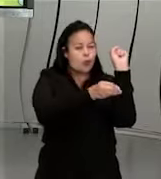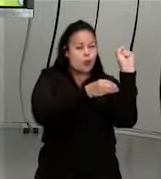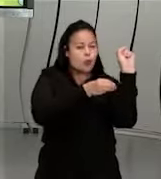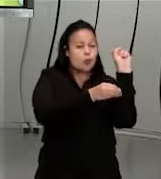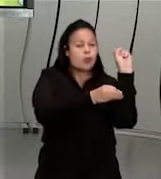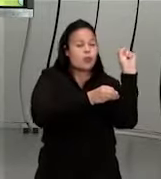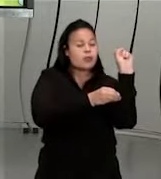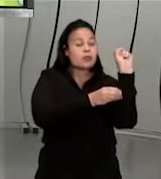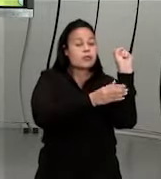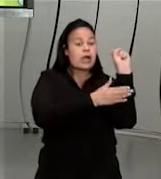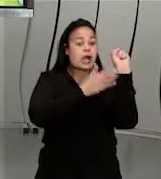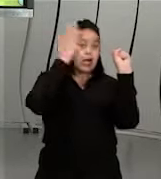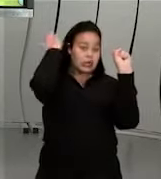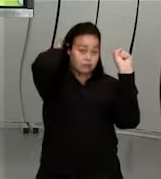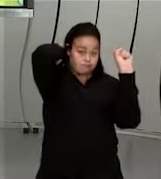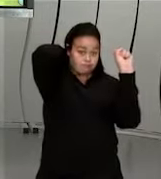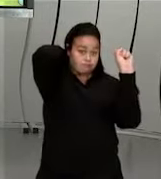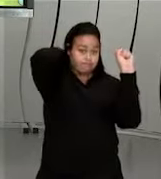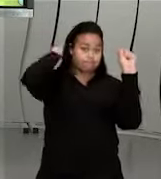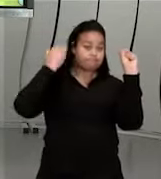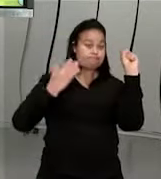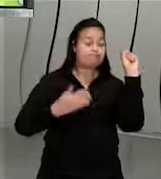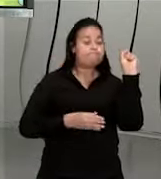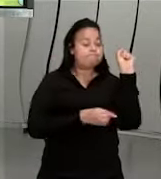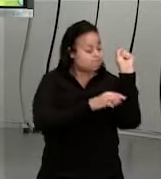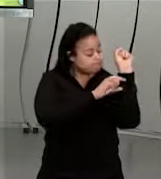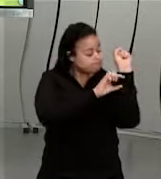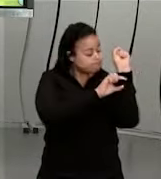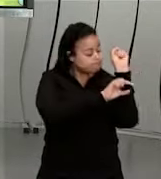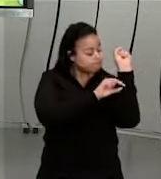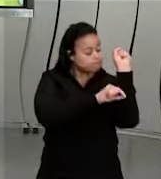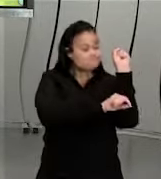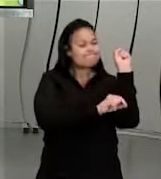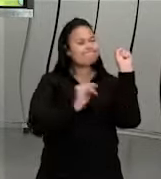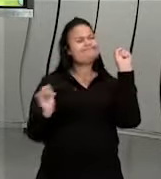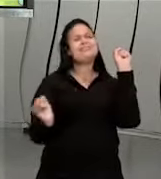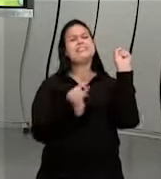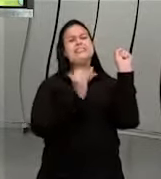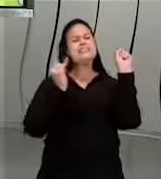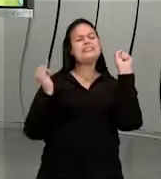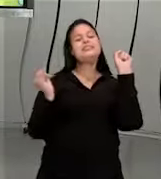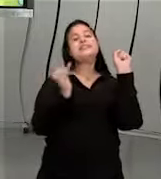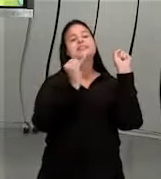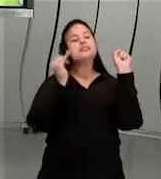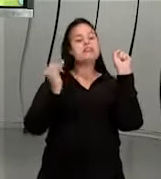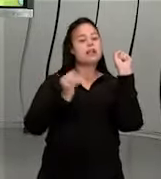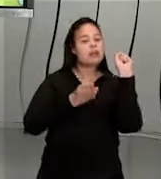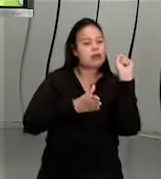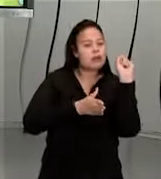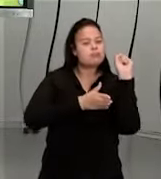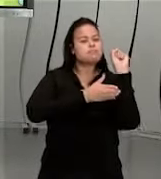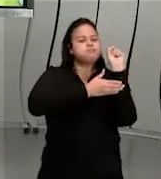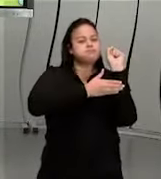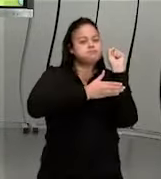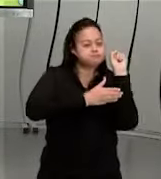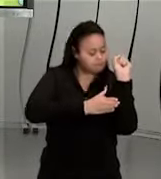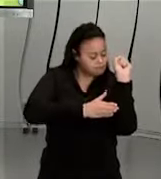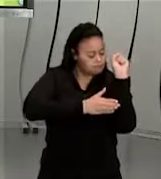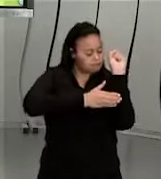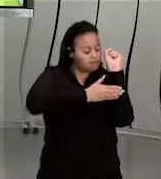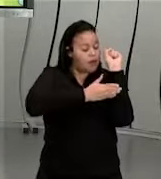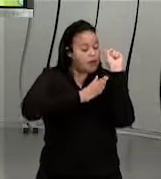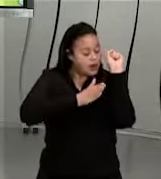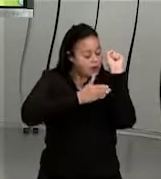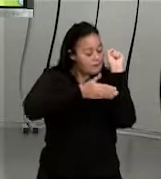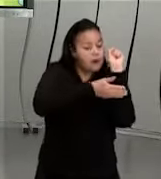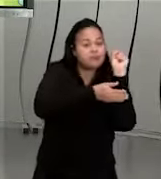é importantíssima, porque ela vai amortecer os impactos da coluna. Sem essa